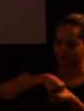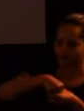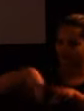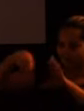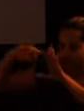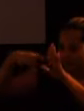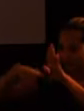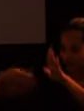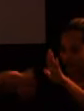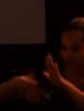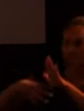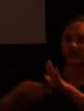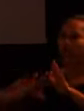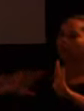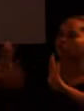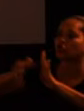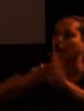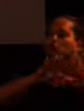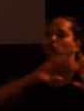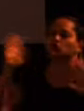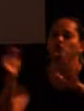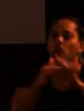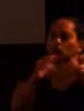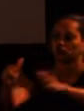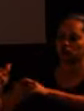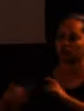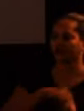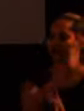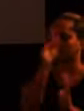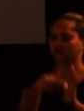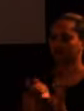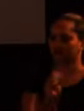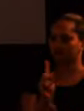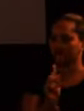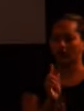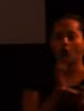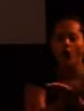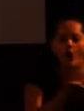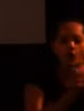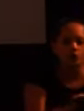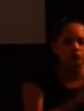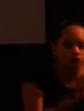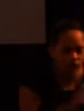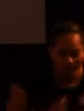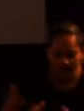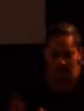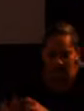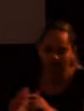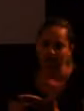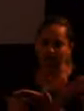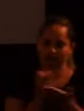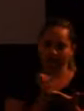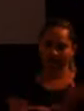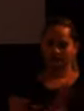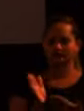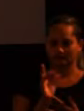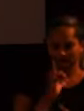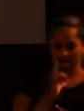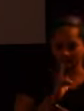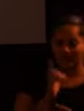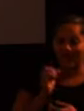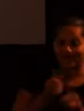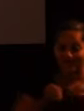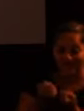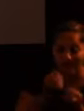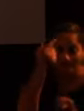os lugares da cidade, são para essas áreas estratégicas que estão ao longo dos corredores de transporte de alta capacidade. A